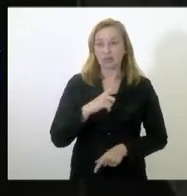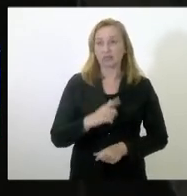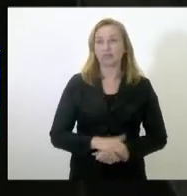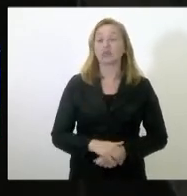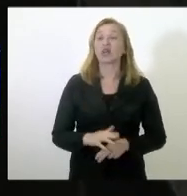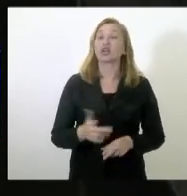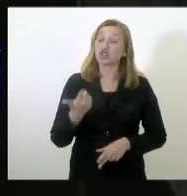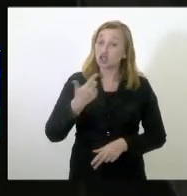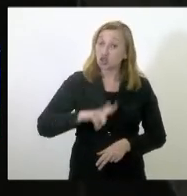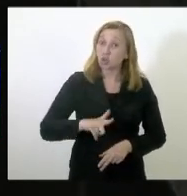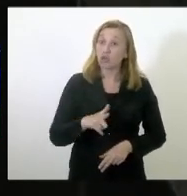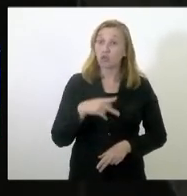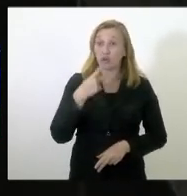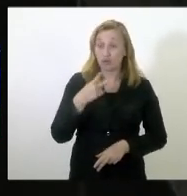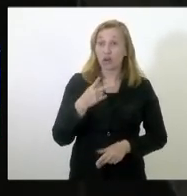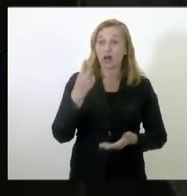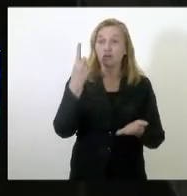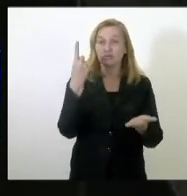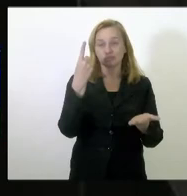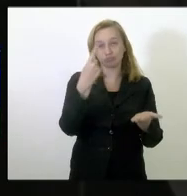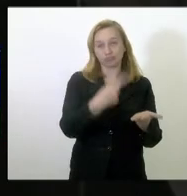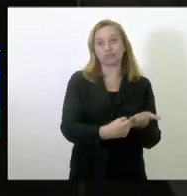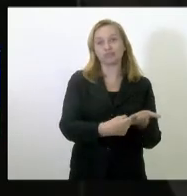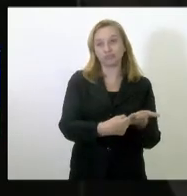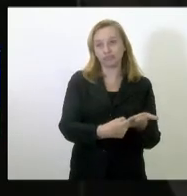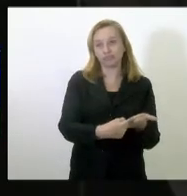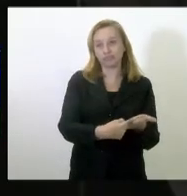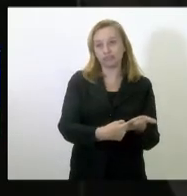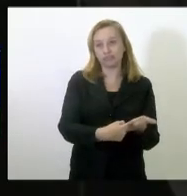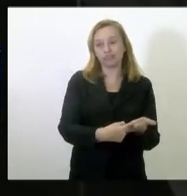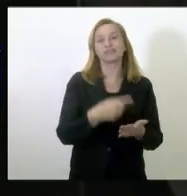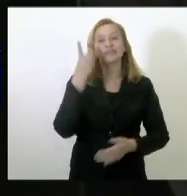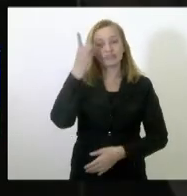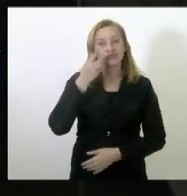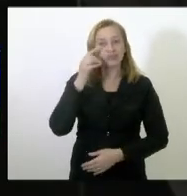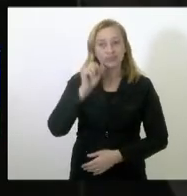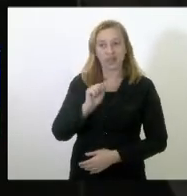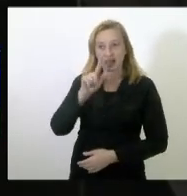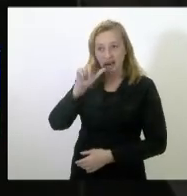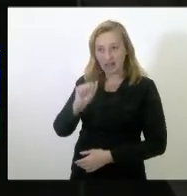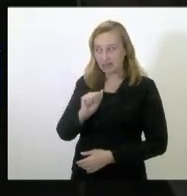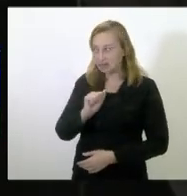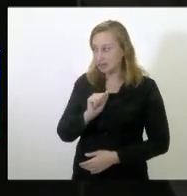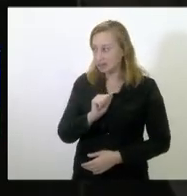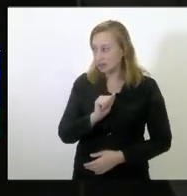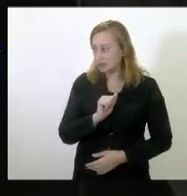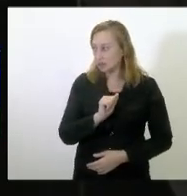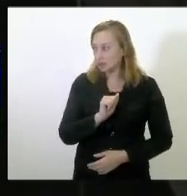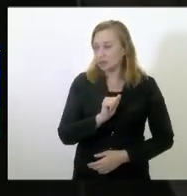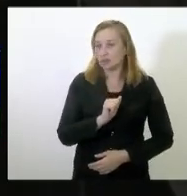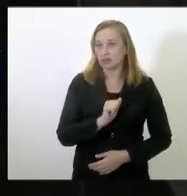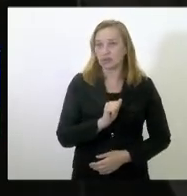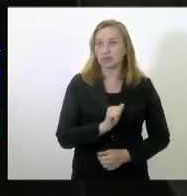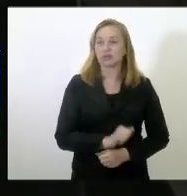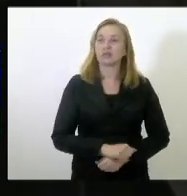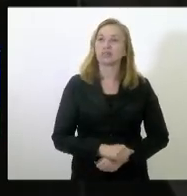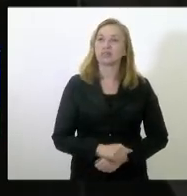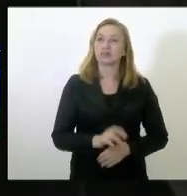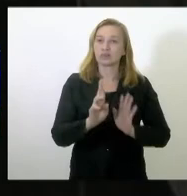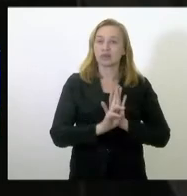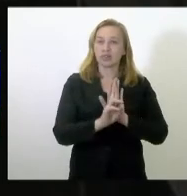uma vez que eu reafirmo o meu comprometimento. A deputada, ela está aqui para representar